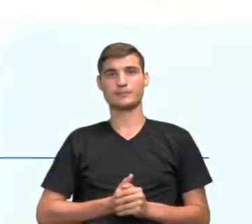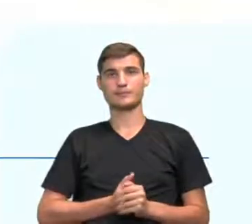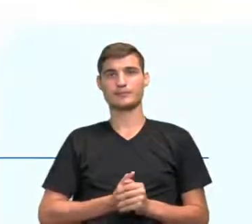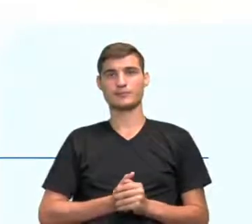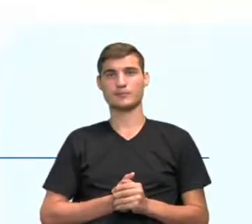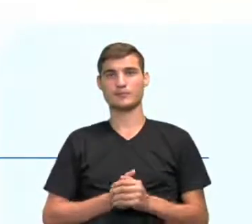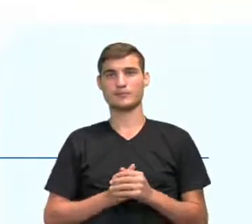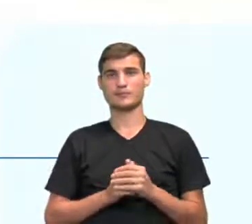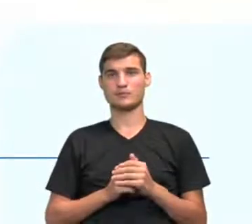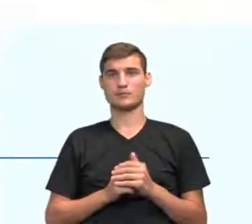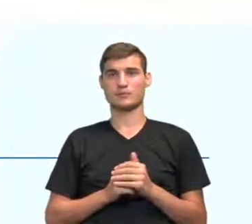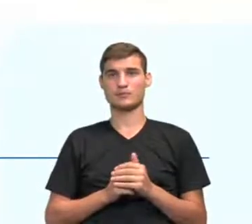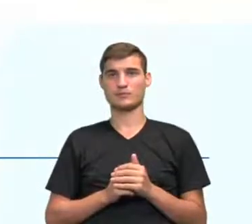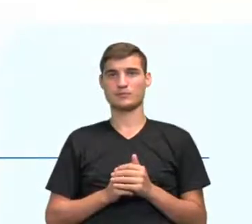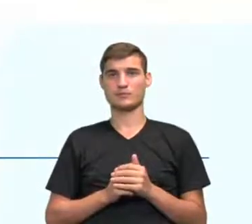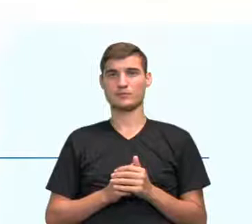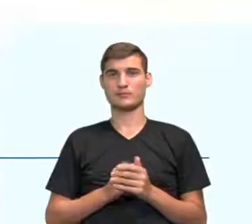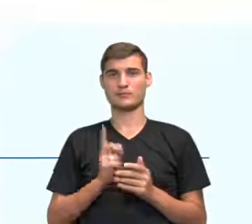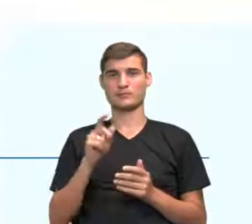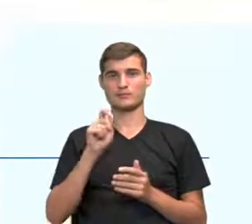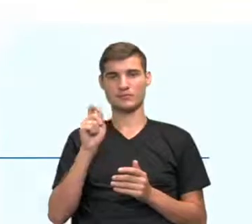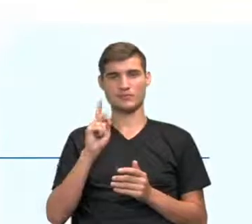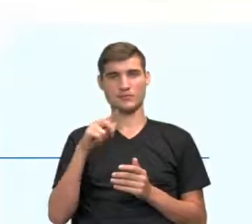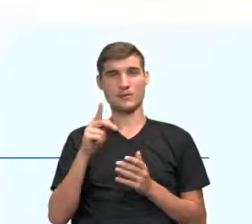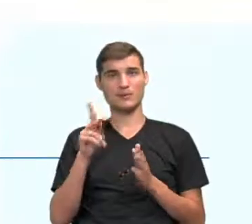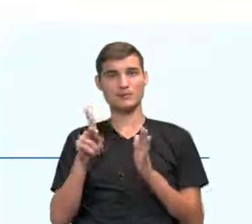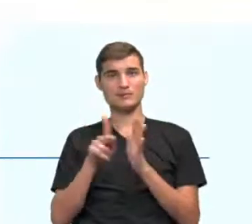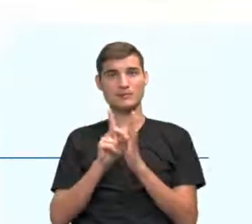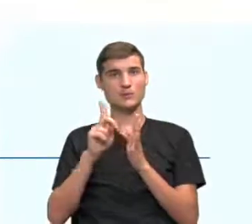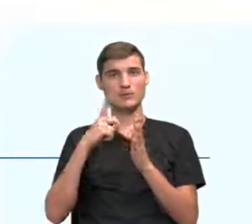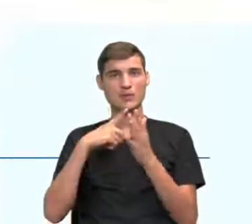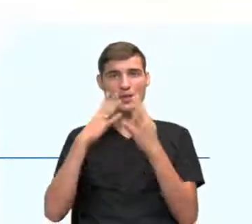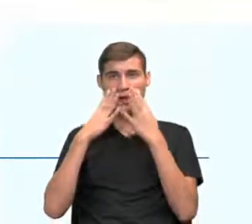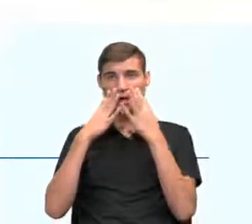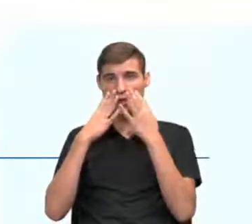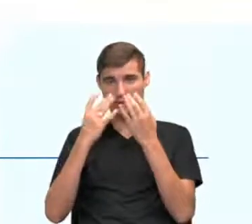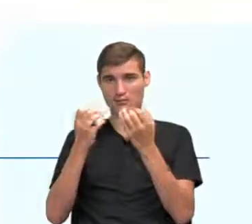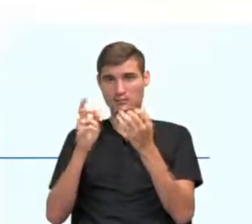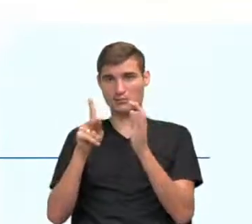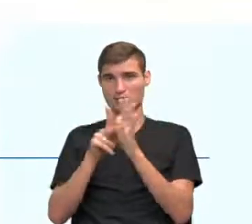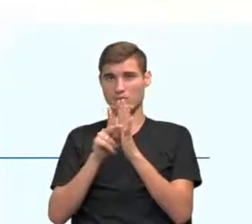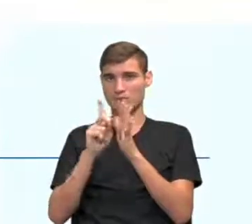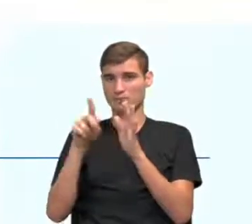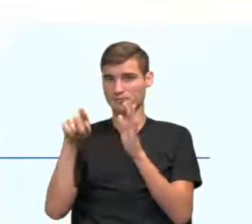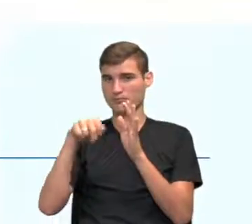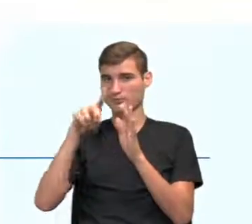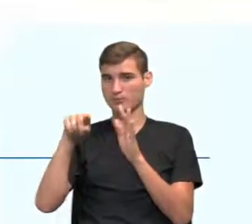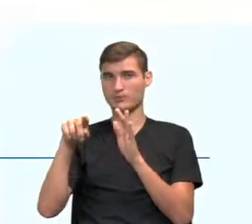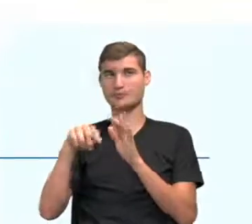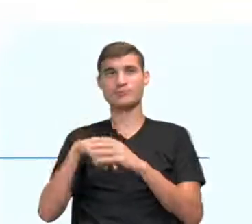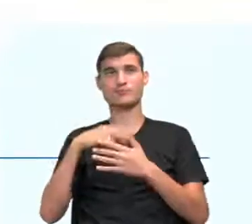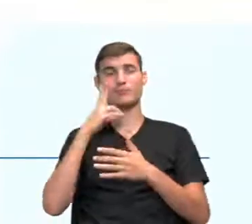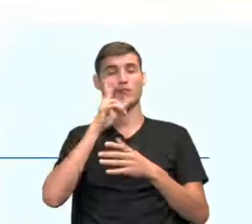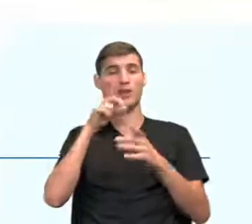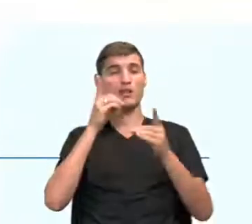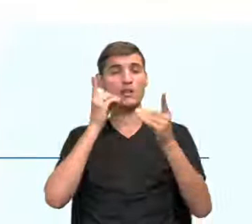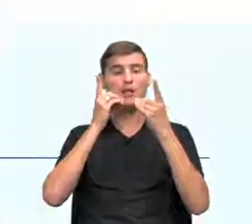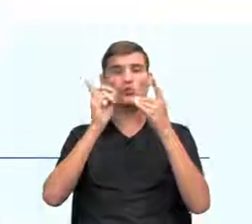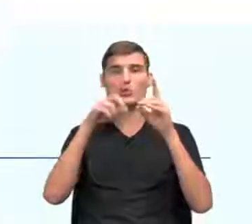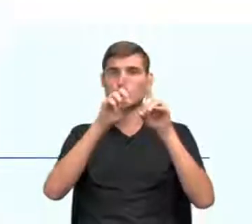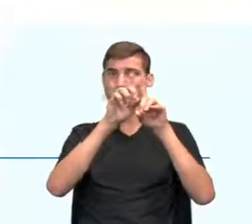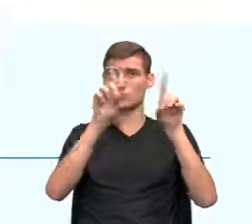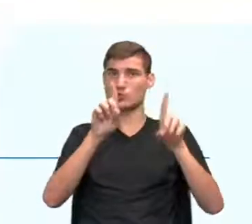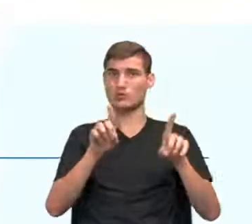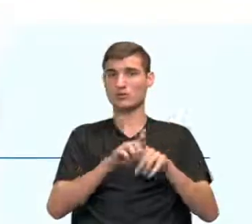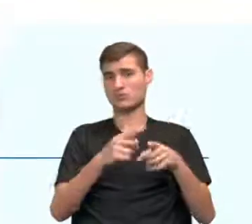Isso aqui já está errado. Vou riscar para a gente nem prestar atenção nisso aqui. Então, os dados são digitais, porque eu tenho servidor,